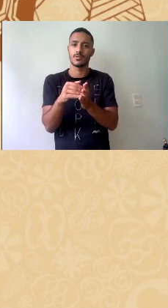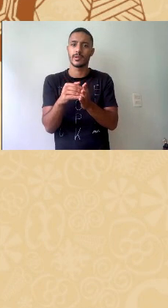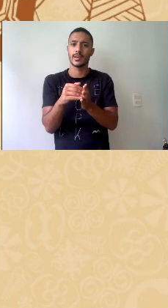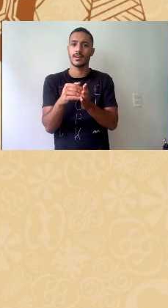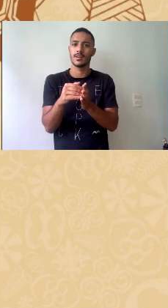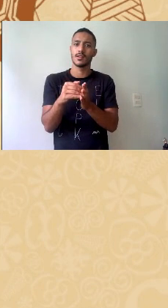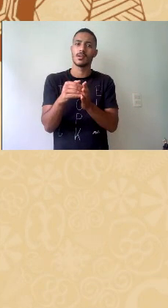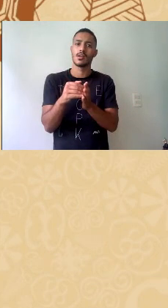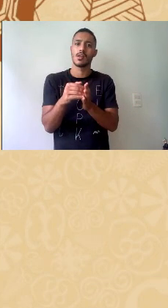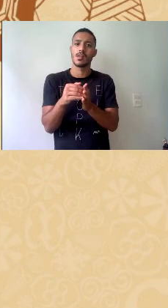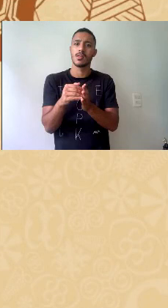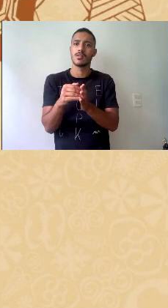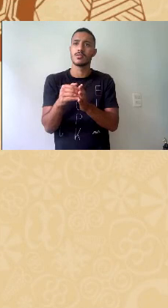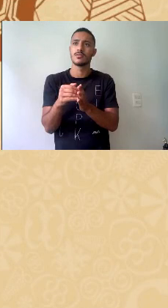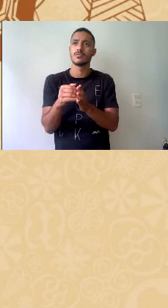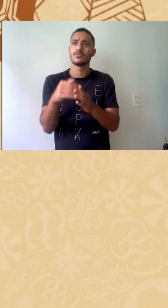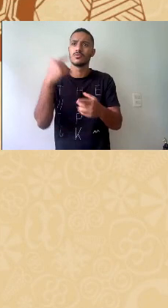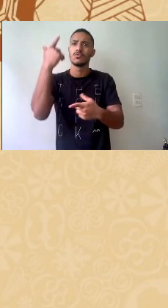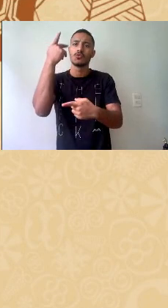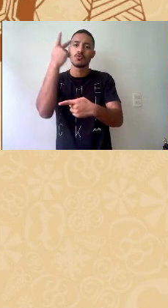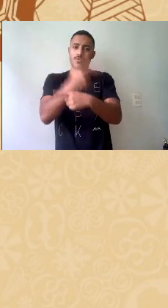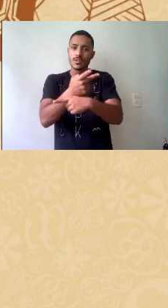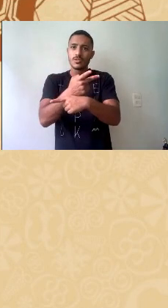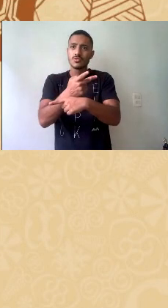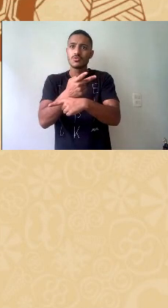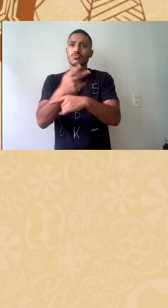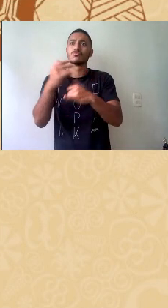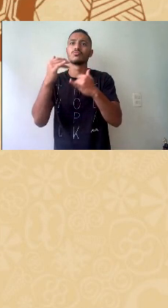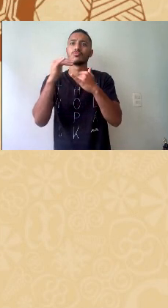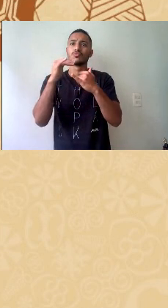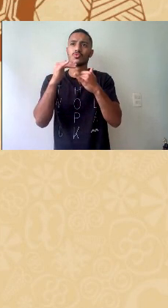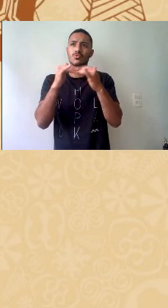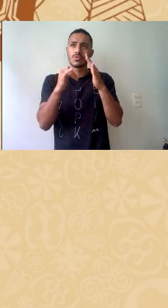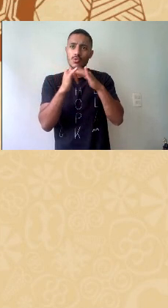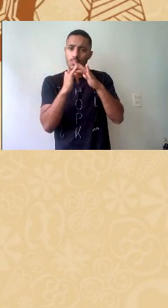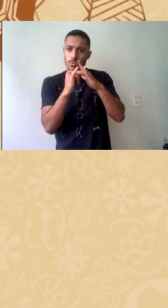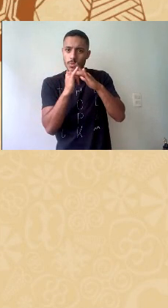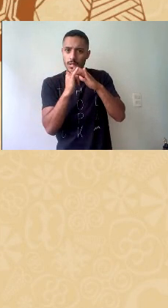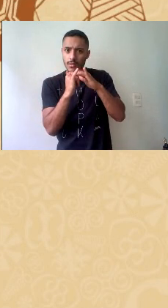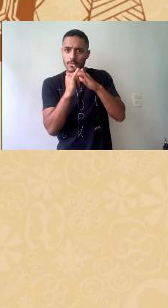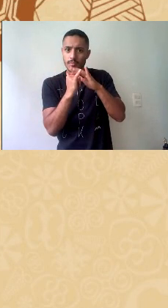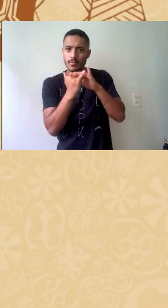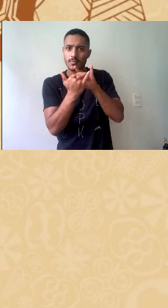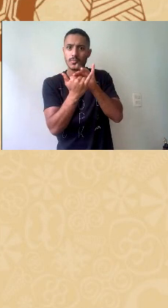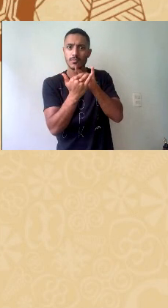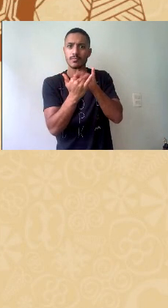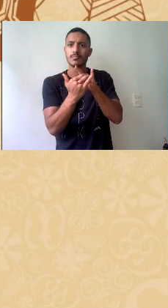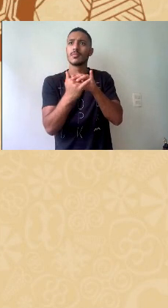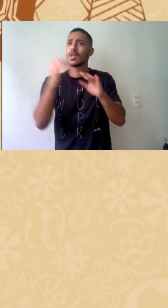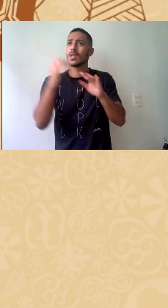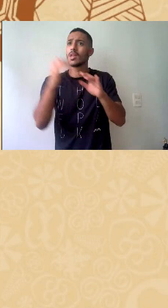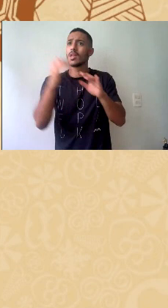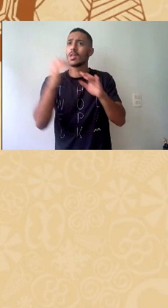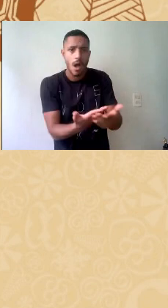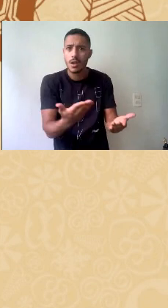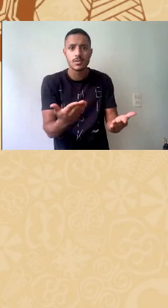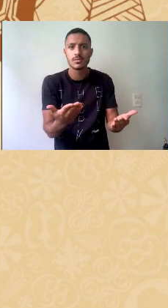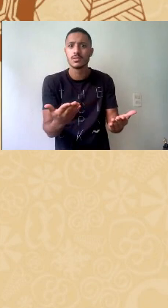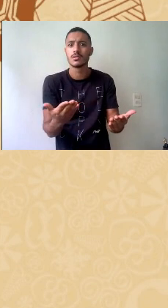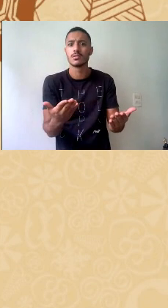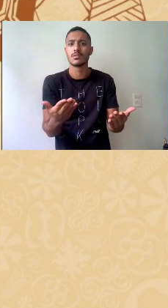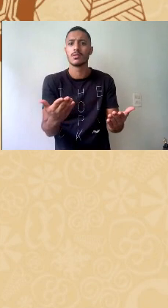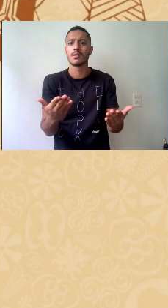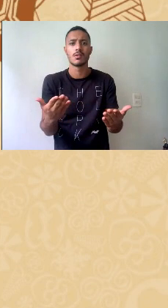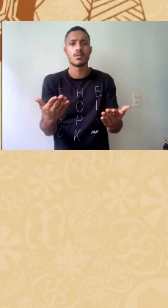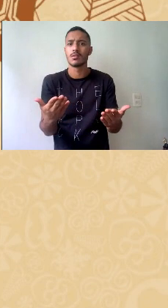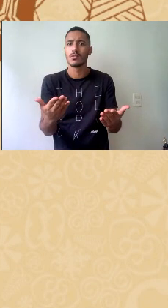E aí eu vi, na verdade, vi aqui no vídeo, gente, inacreditável, isso é inacreditável acontecer, isso acontece sempre. Olha